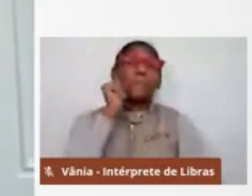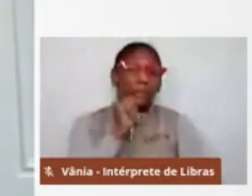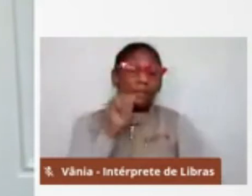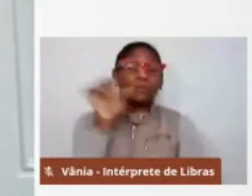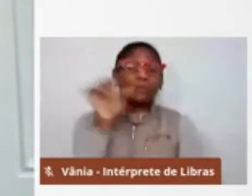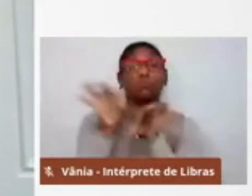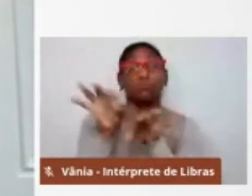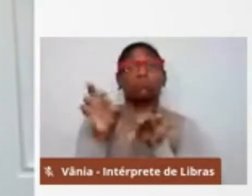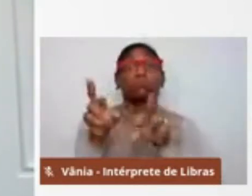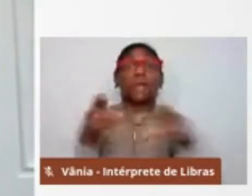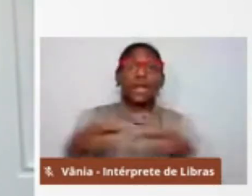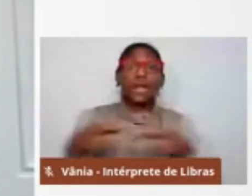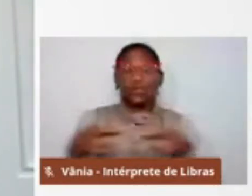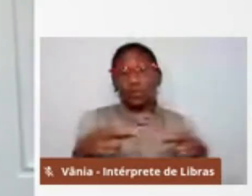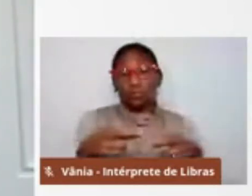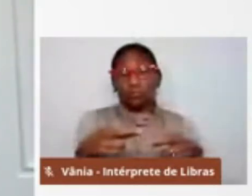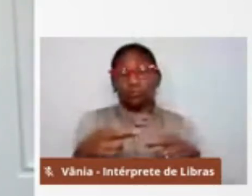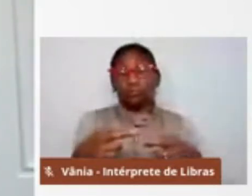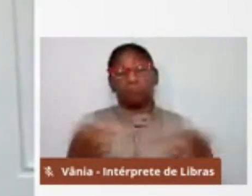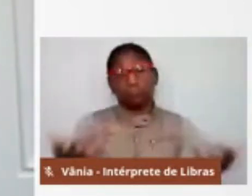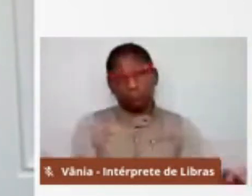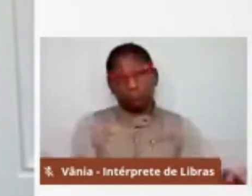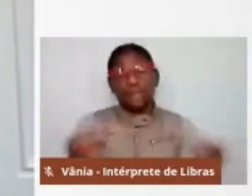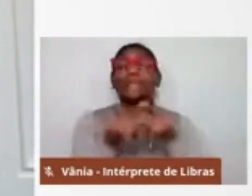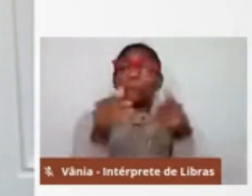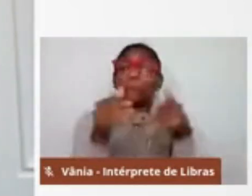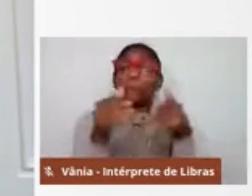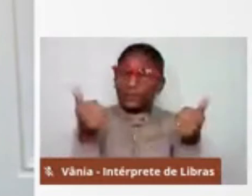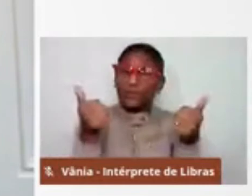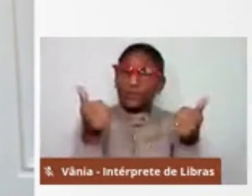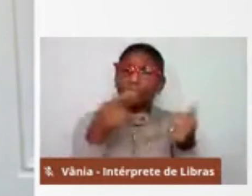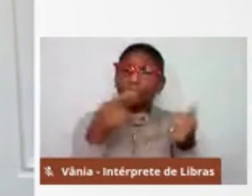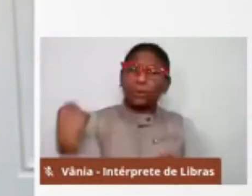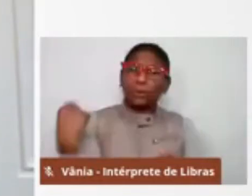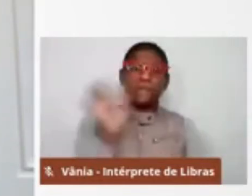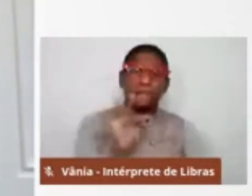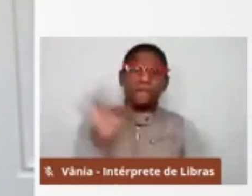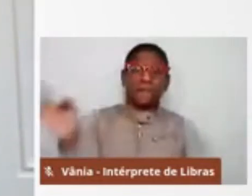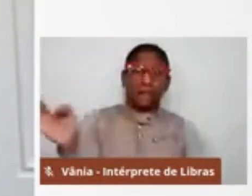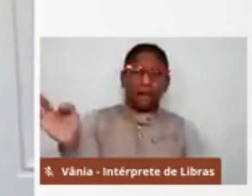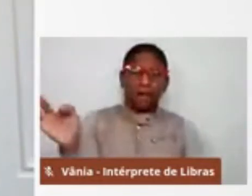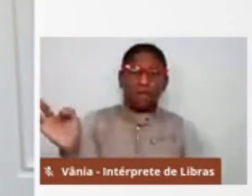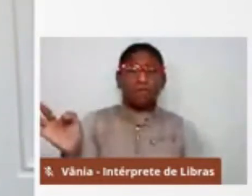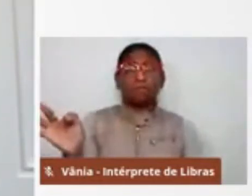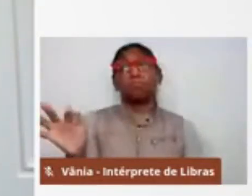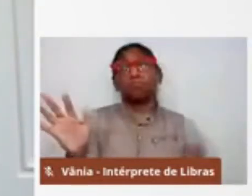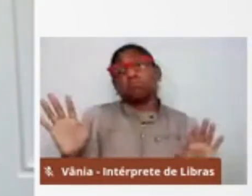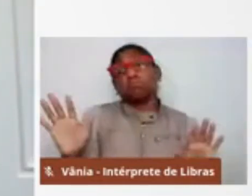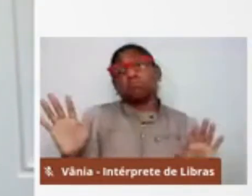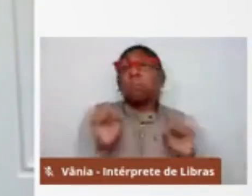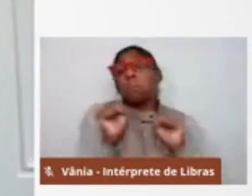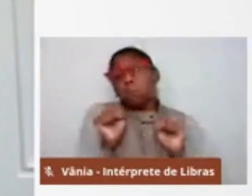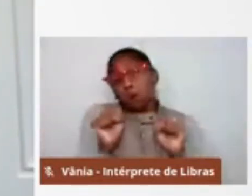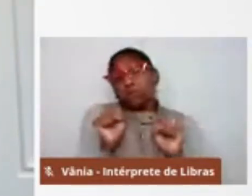claro, inclusive, o pedido dos parlamentares em nível federal, acho que é legítimo buscar a Suprema